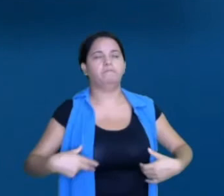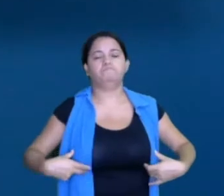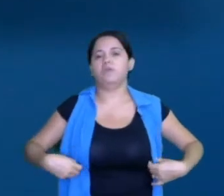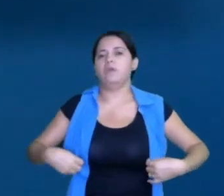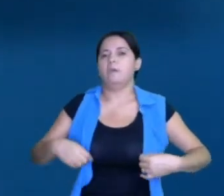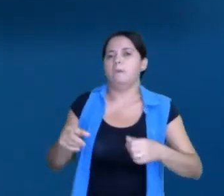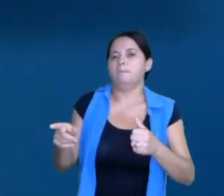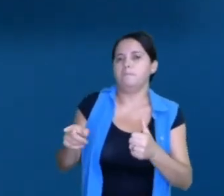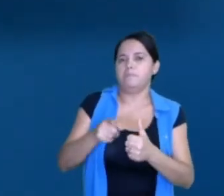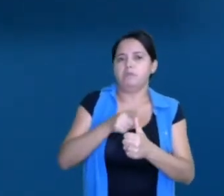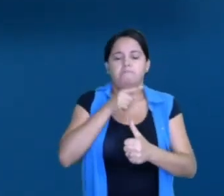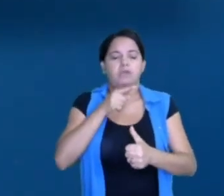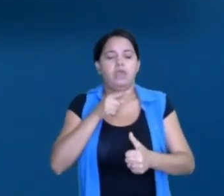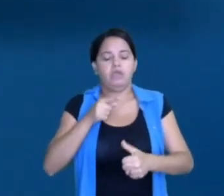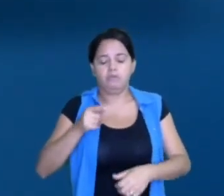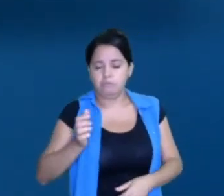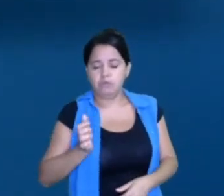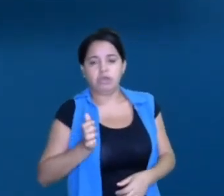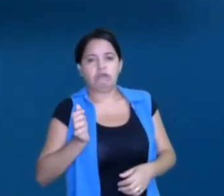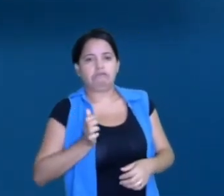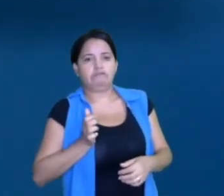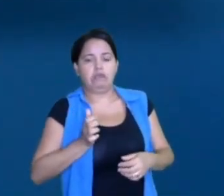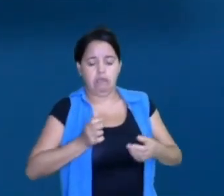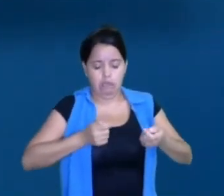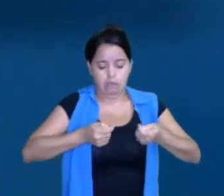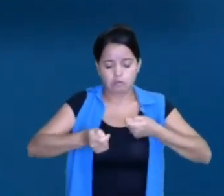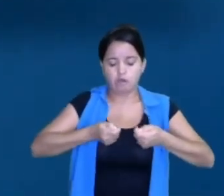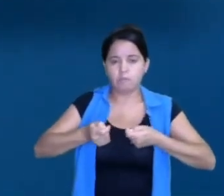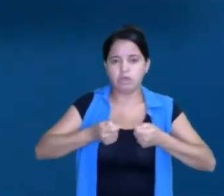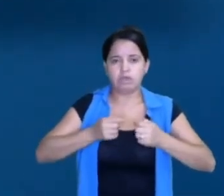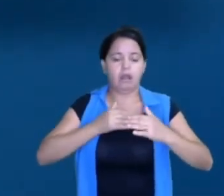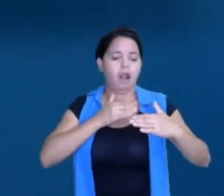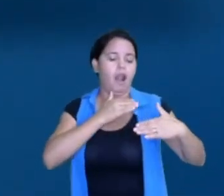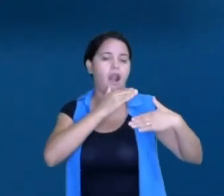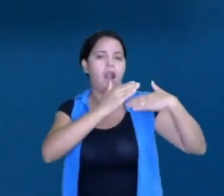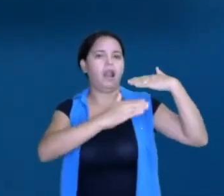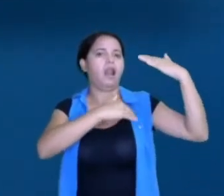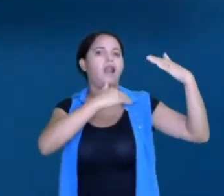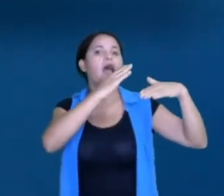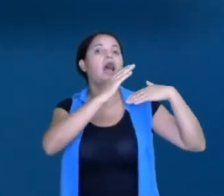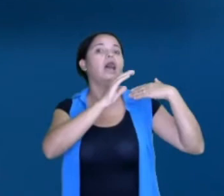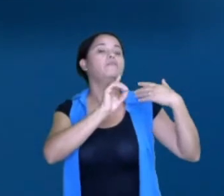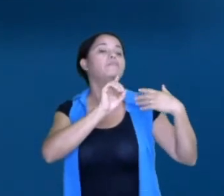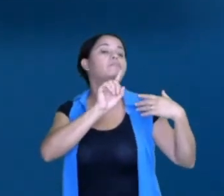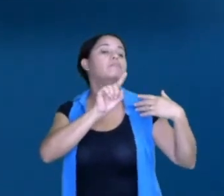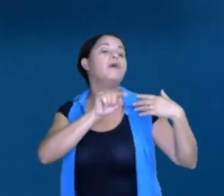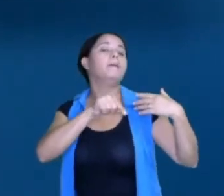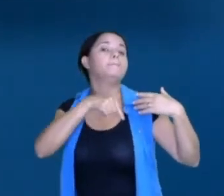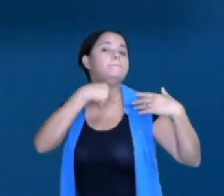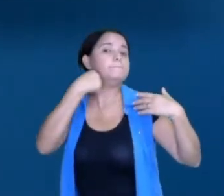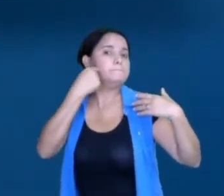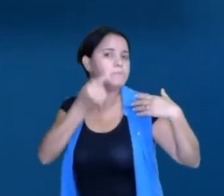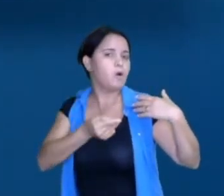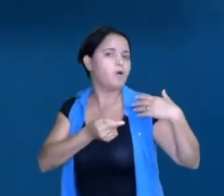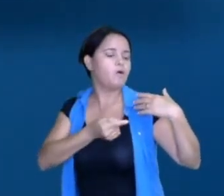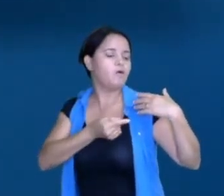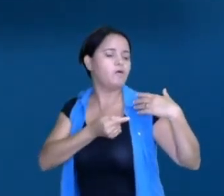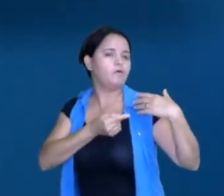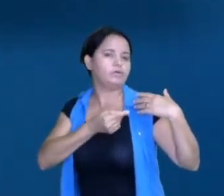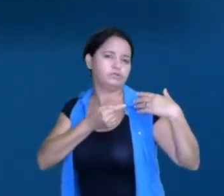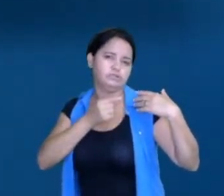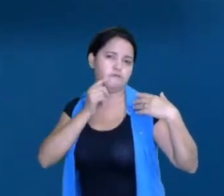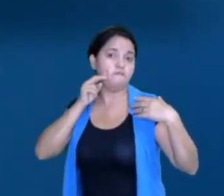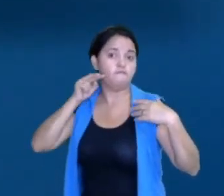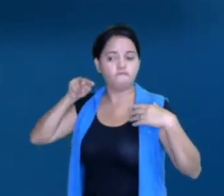deve-se enriquecer, né, crescer a economia, para depois olhar para o trabalhador, para o proletário. Utopia, né,